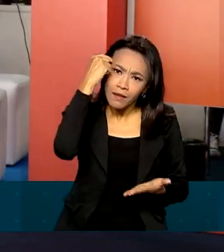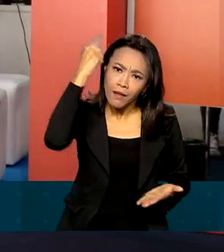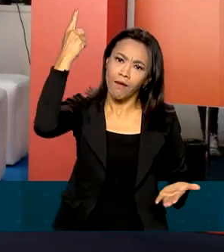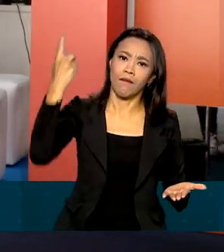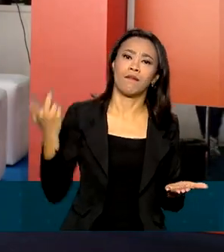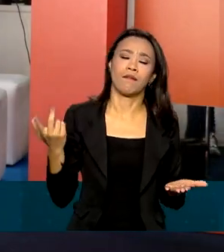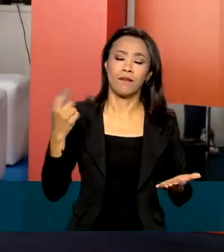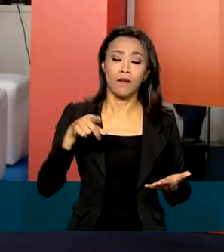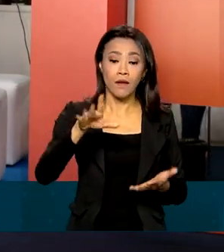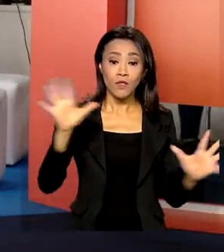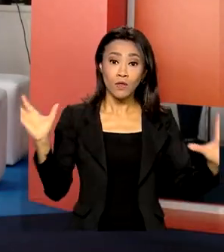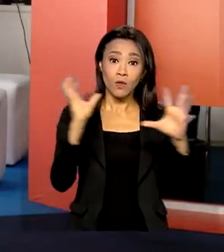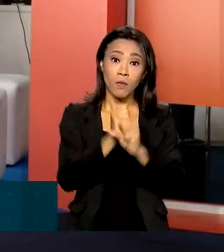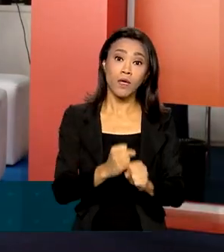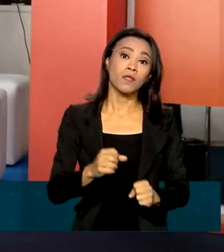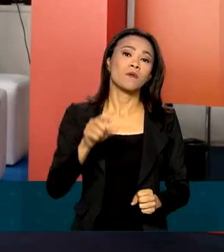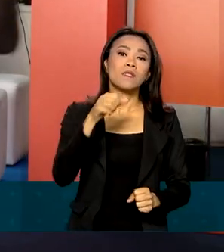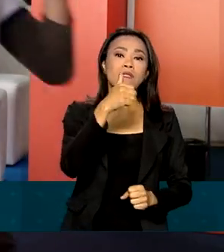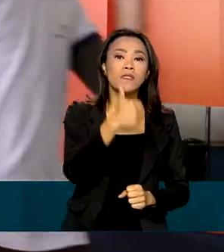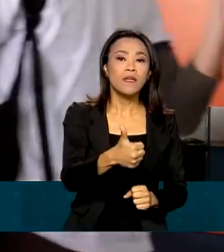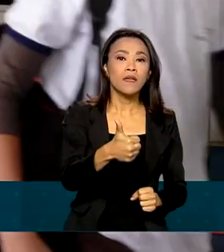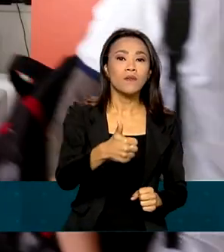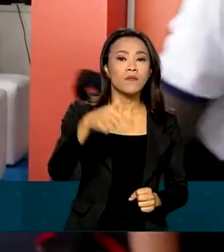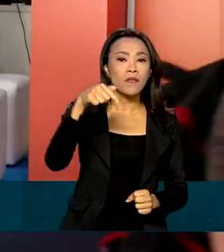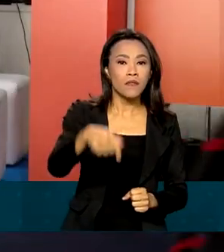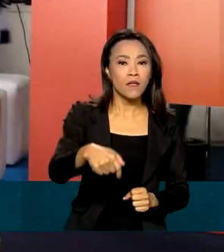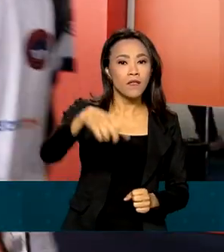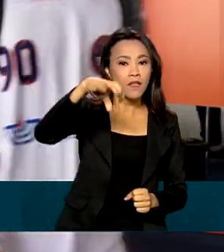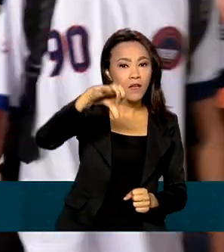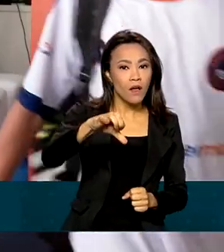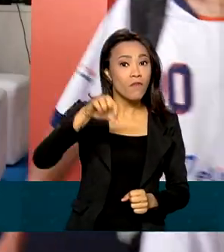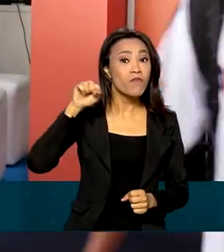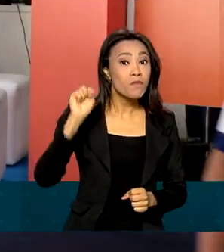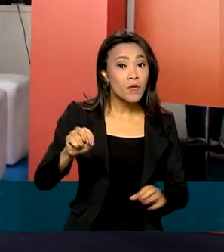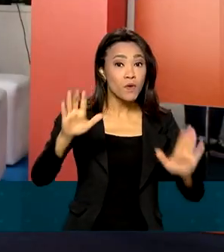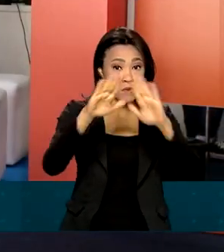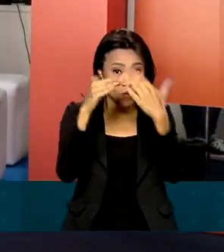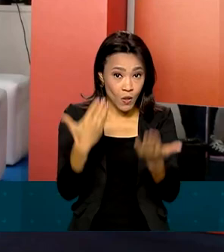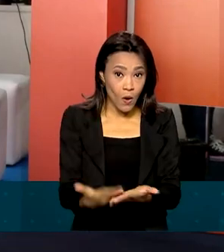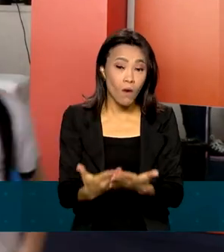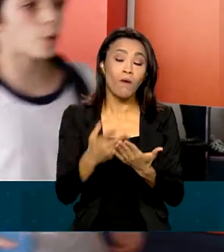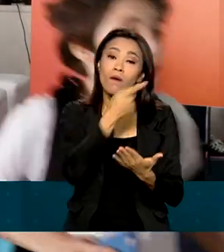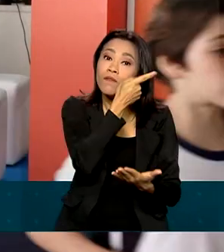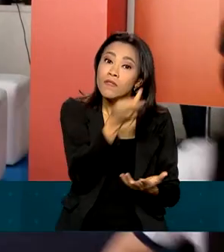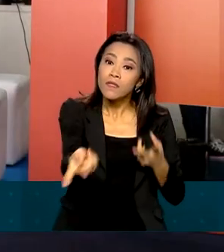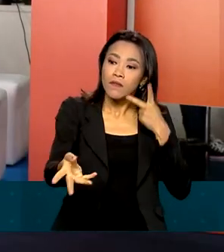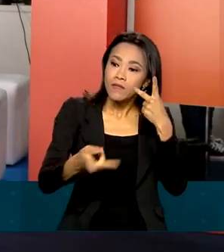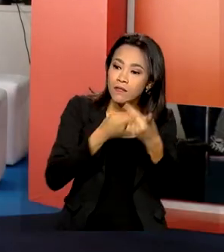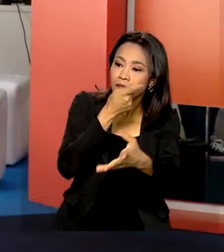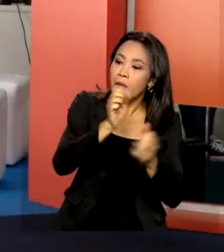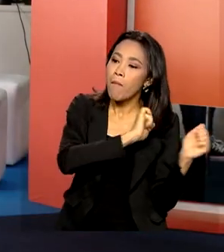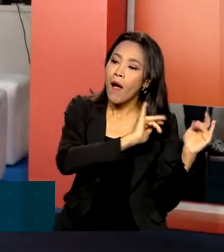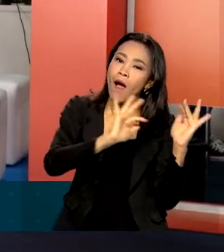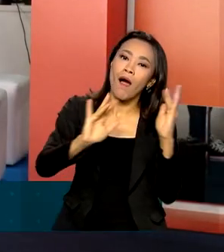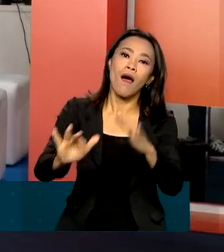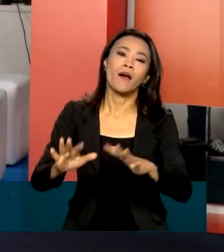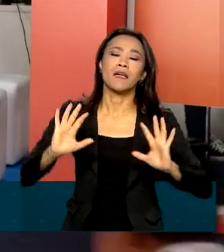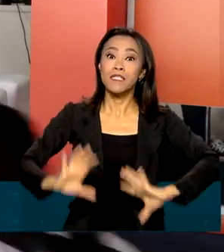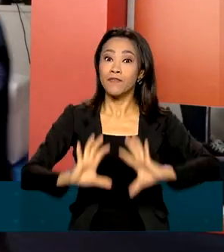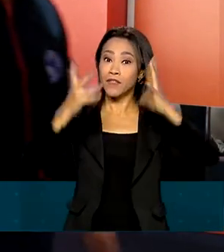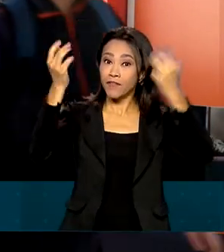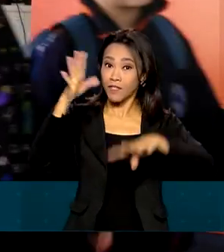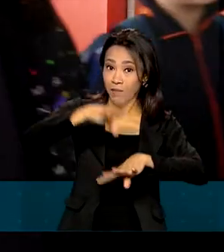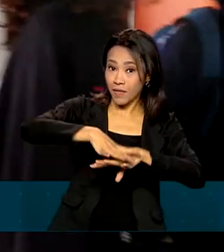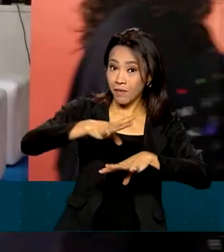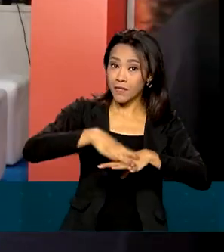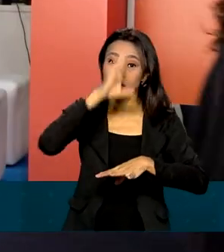todo, 8 mil alunos de 179 escolas devem visitar o evento, que está na segunda edição. O Festival Nacional da Matemática é